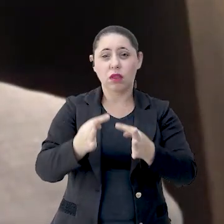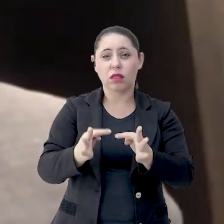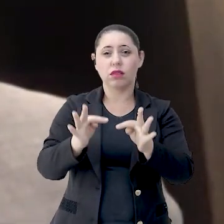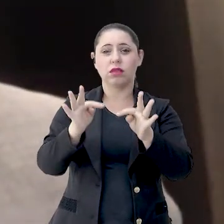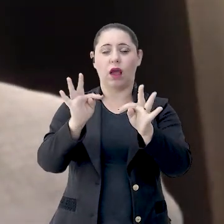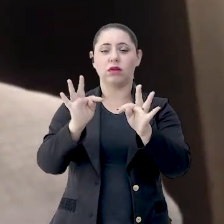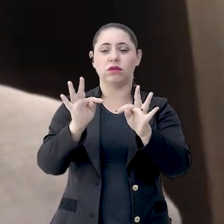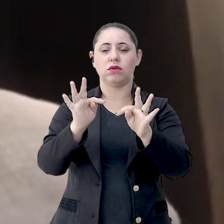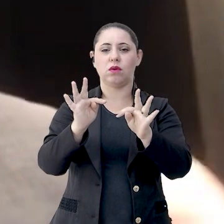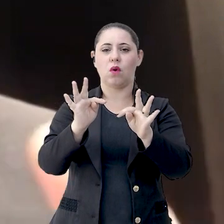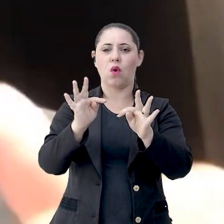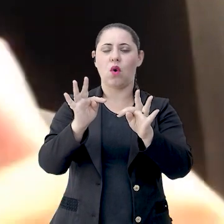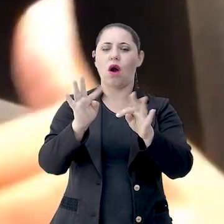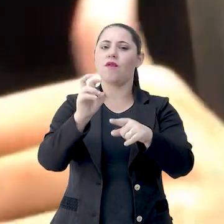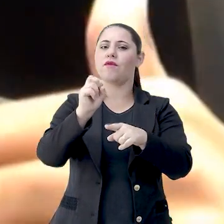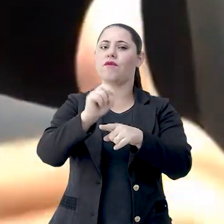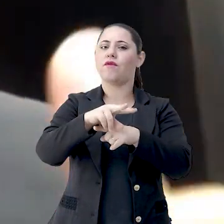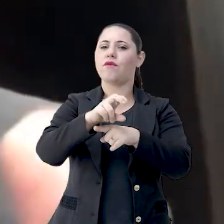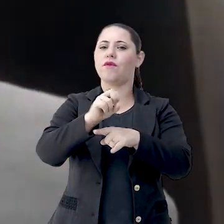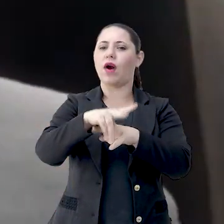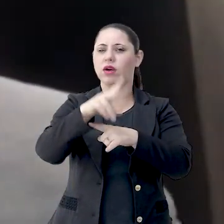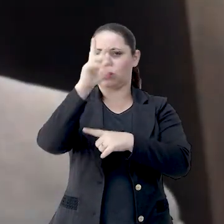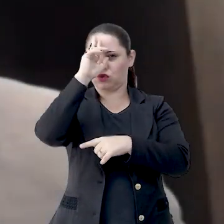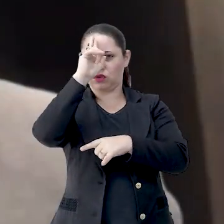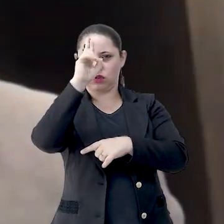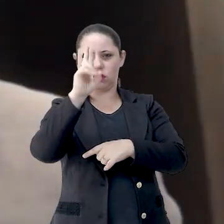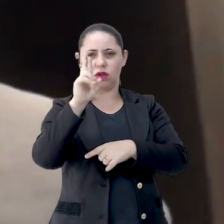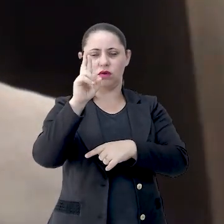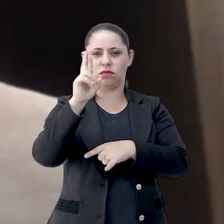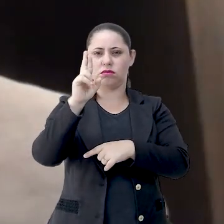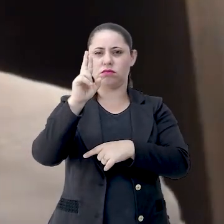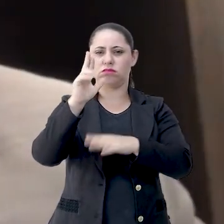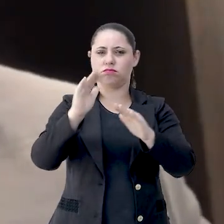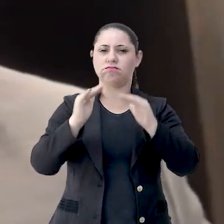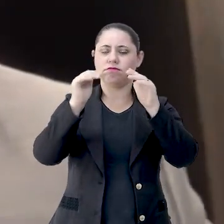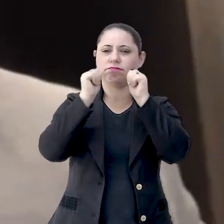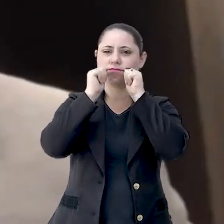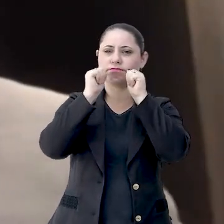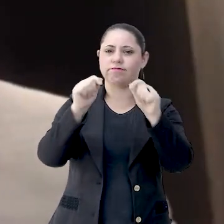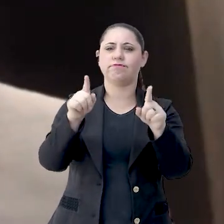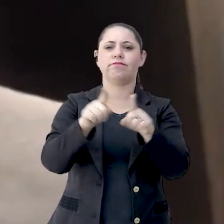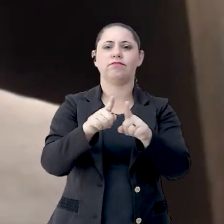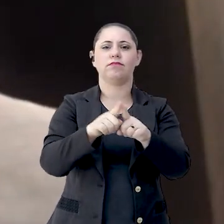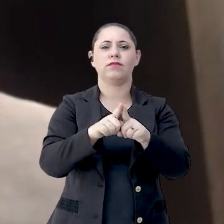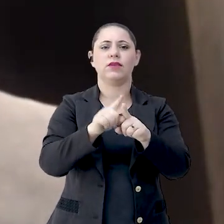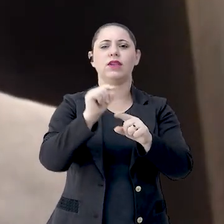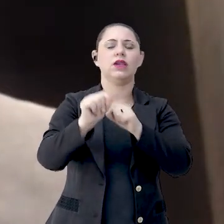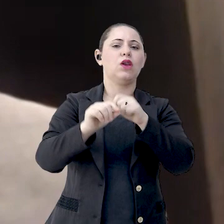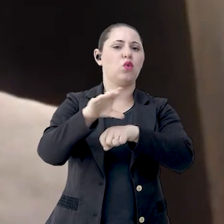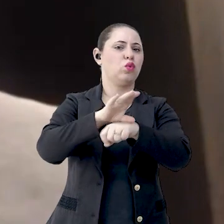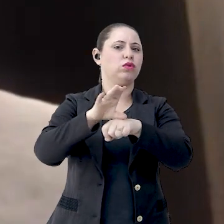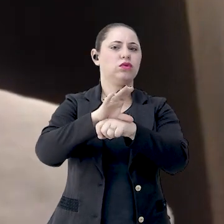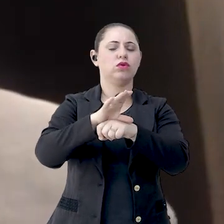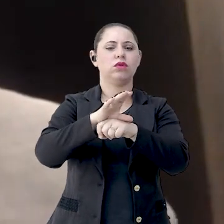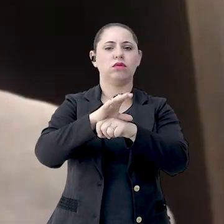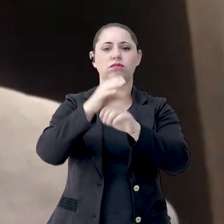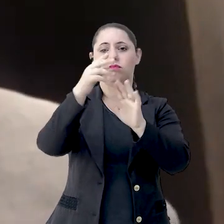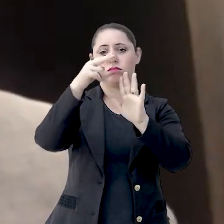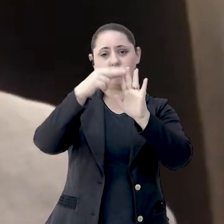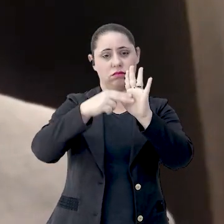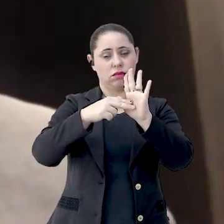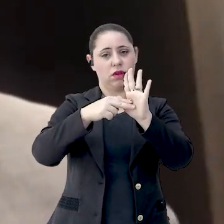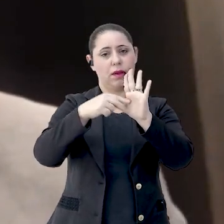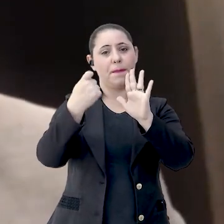municipais técnicos, aqueles cargos de direção, chefia e assessoramento que diz a